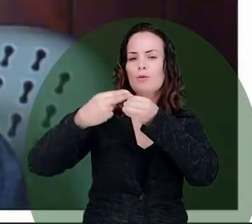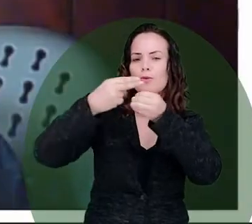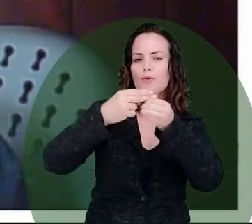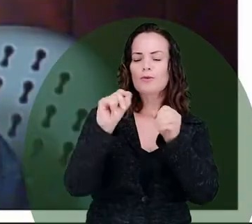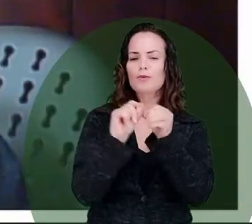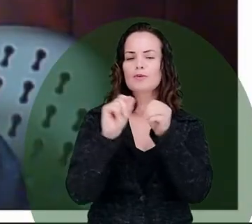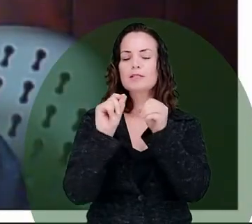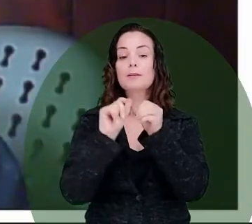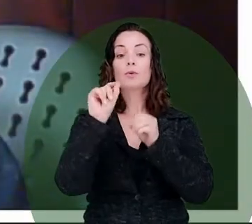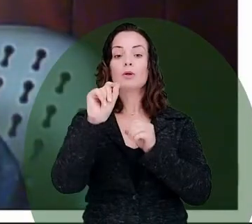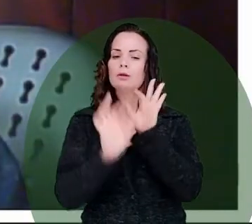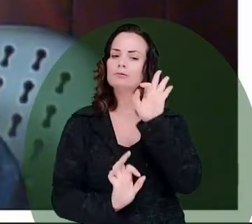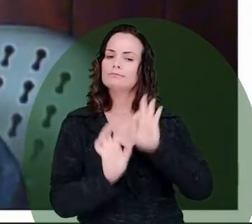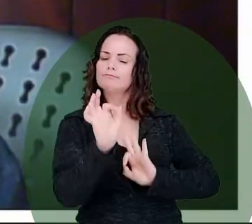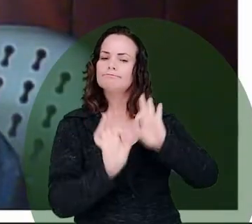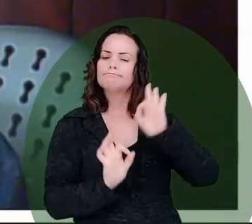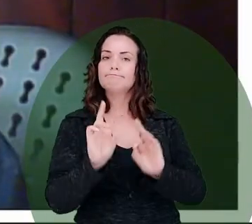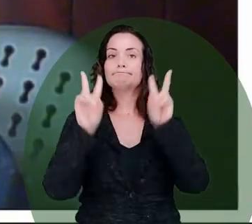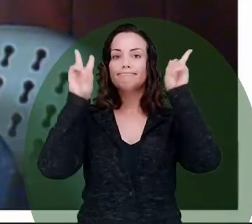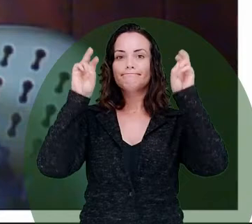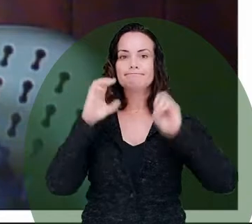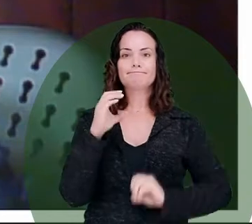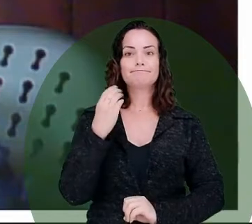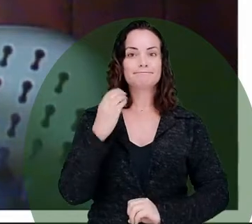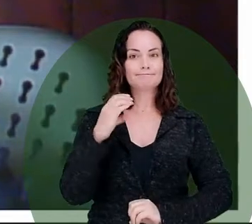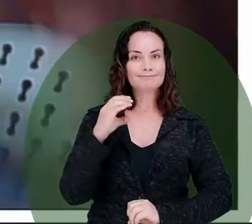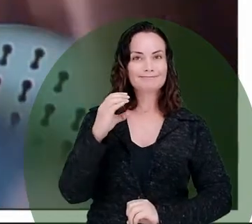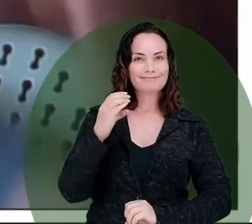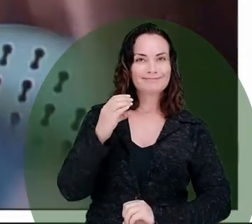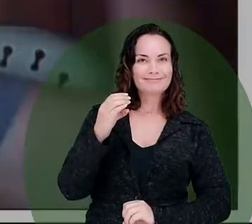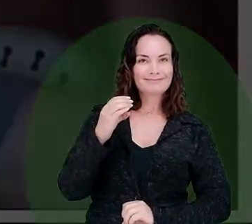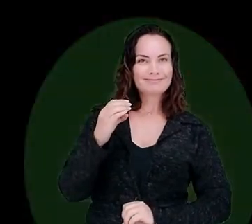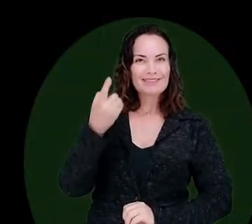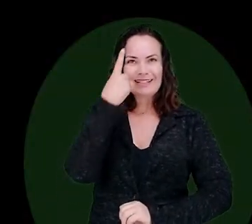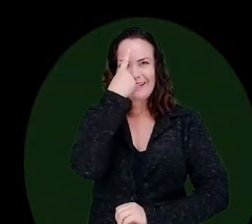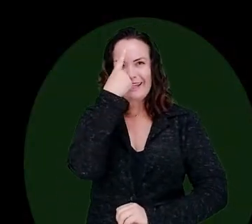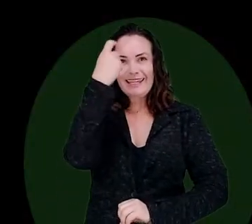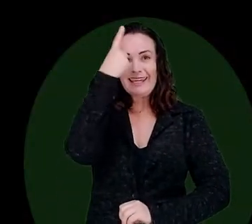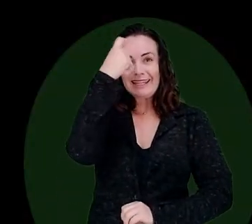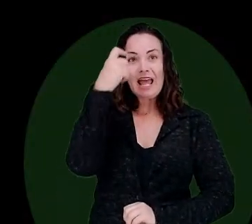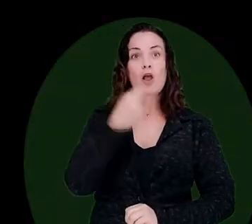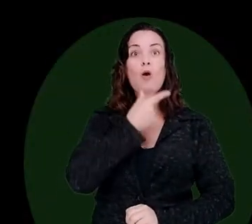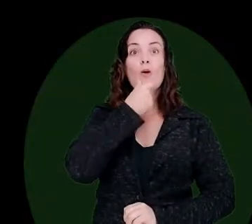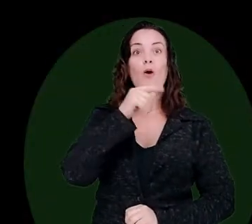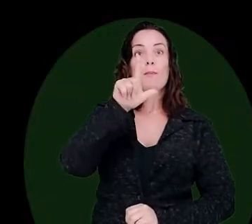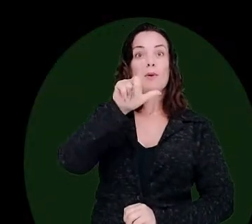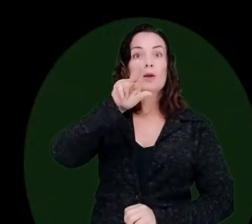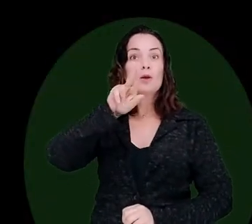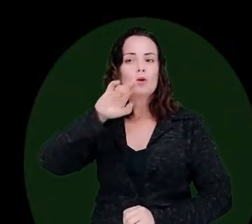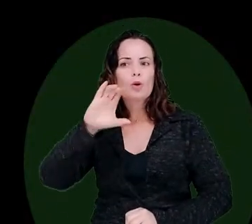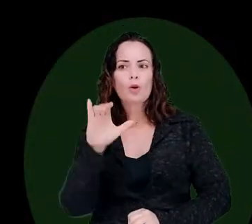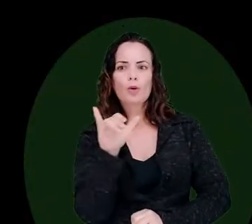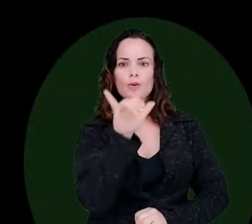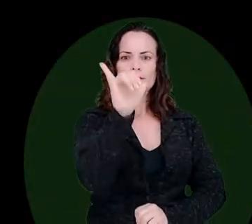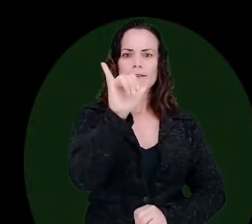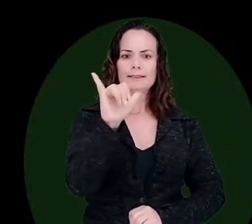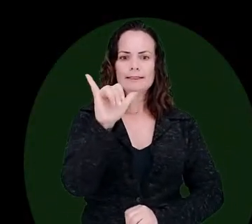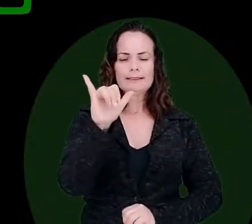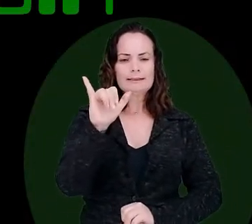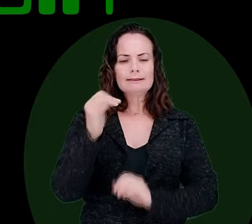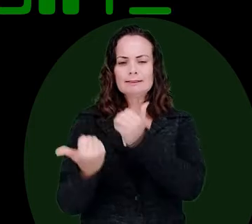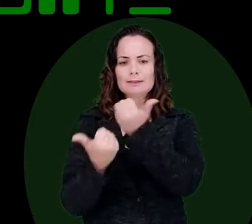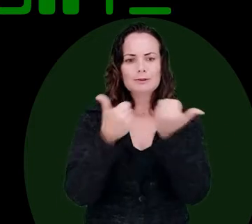fazer um projeto sobre ciências, aí pegando as ideias do Loucy, em vez de ficar aprendendo ciências,